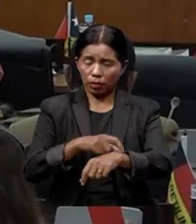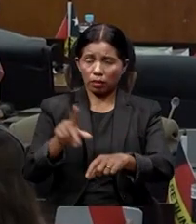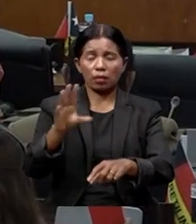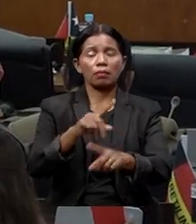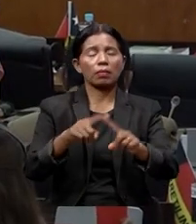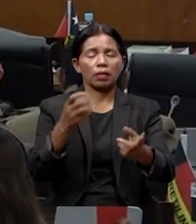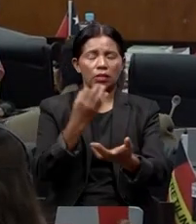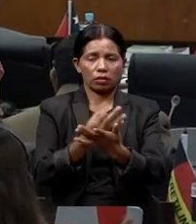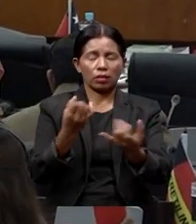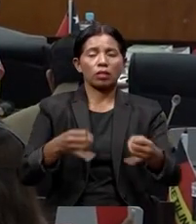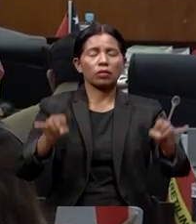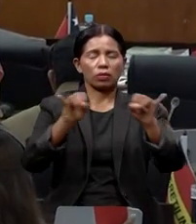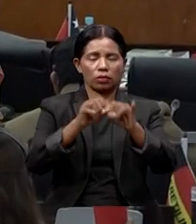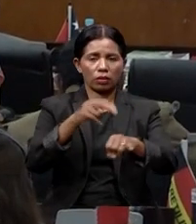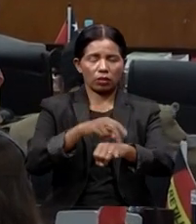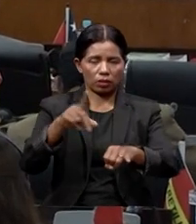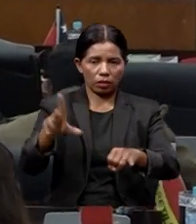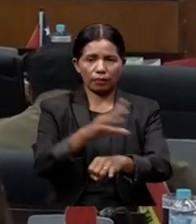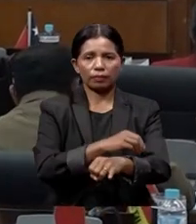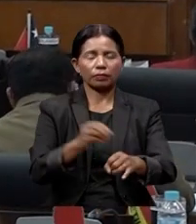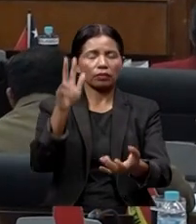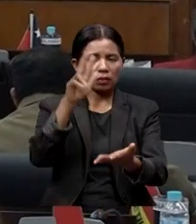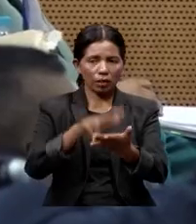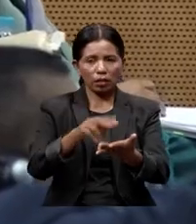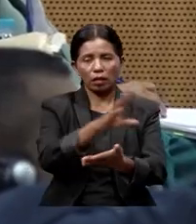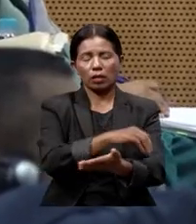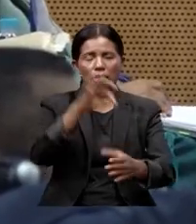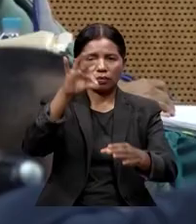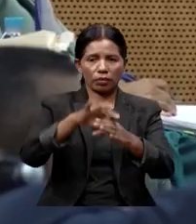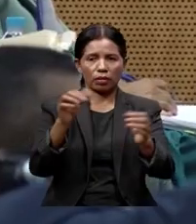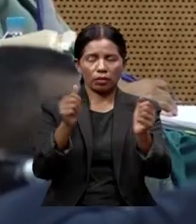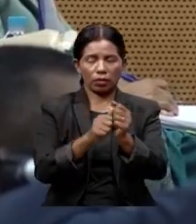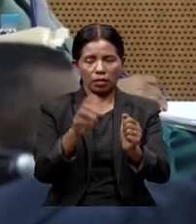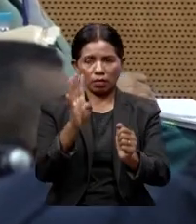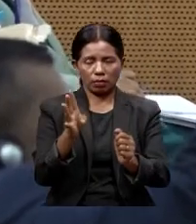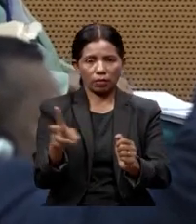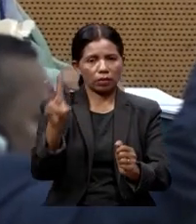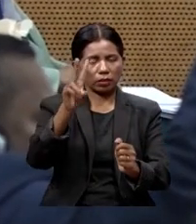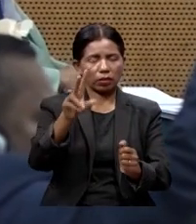orsamento be Instituto Nacional Farmácia no Produto Médico aprovado, o voto sa favor hatulu resin rua,